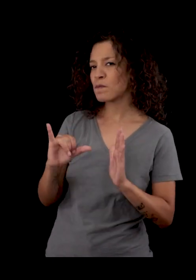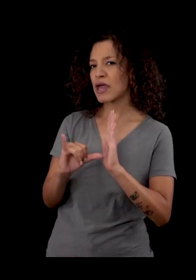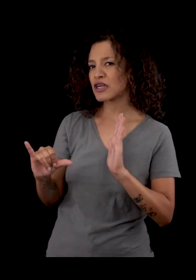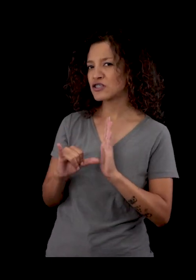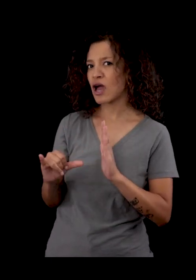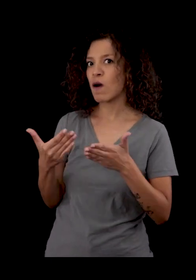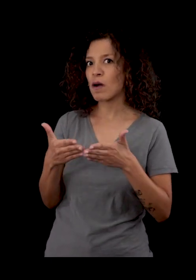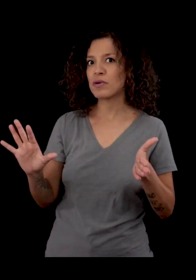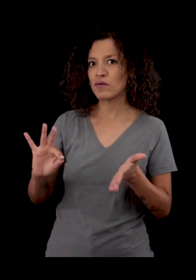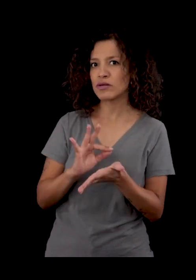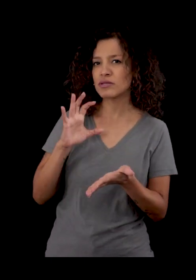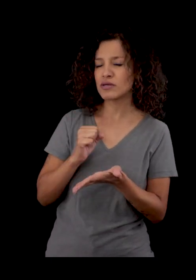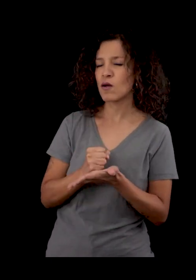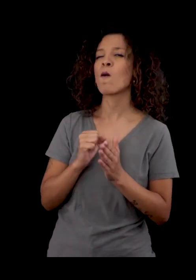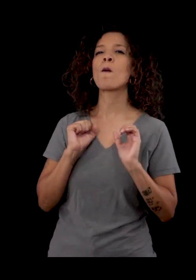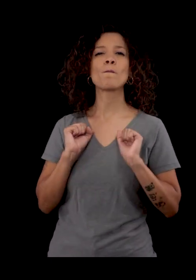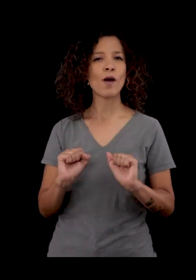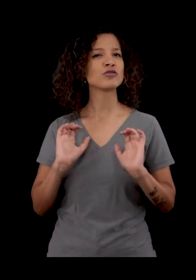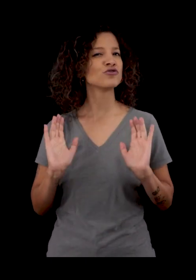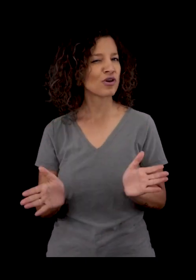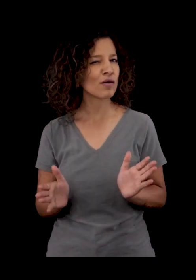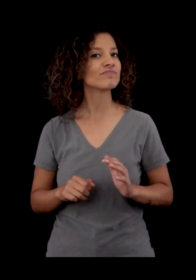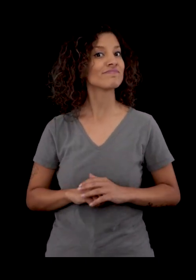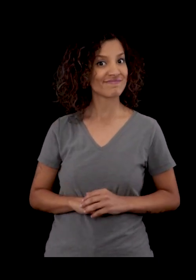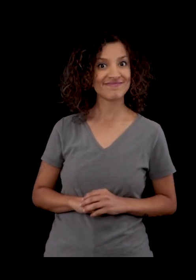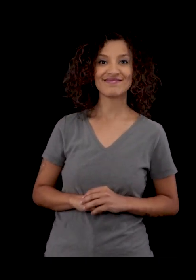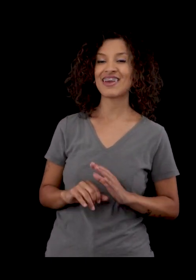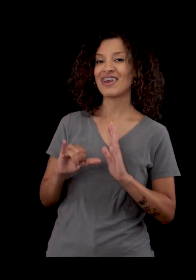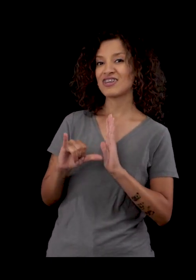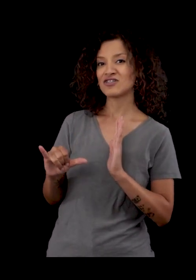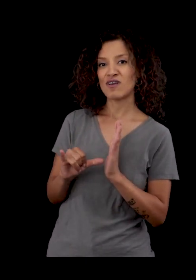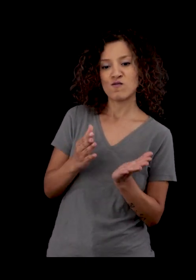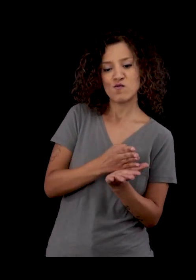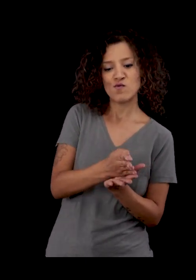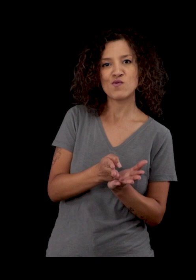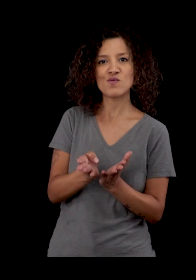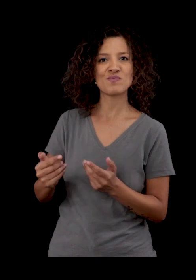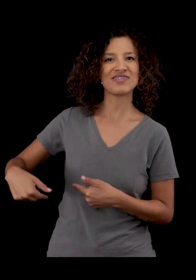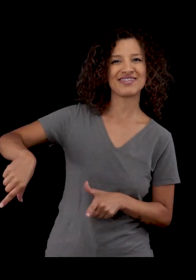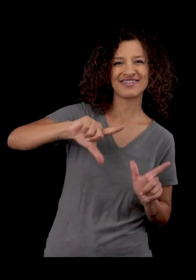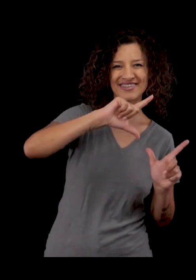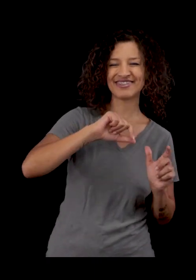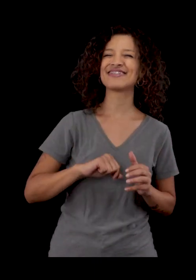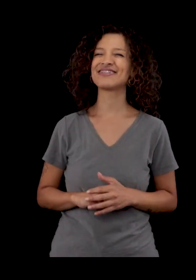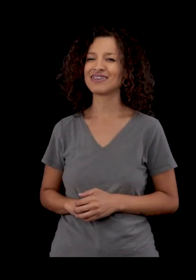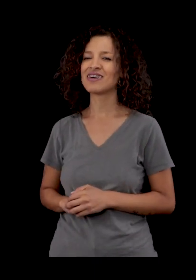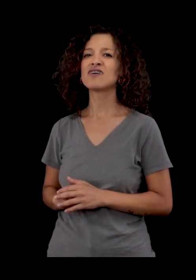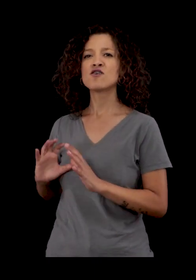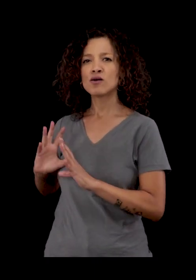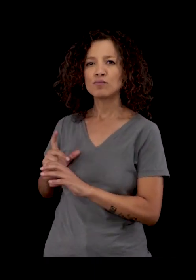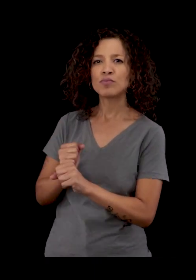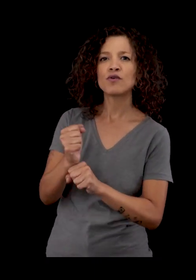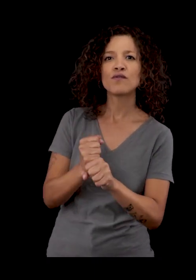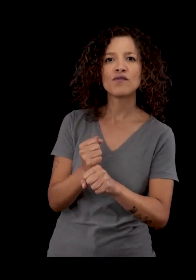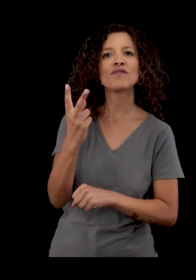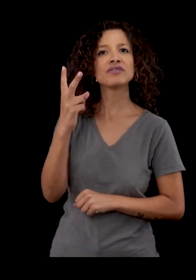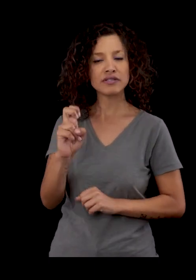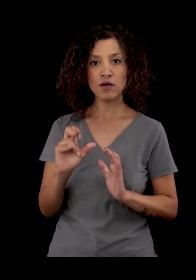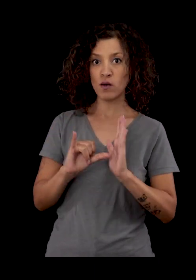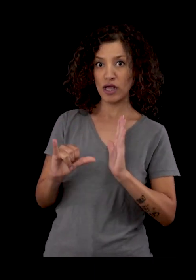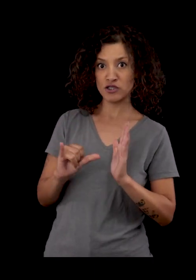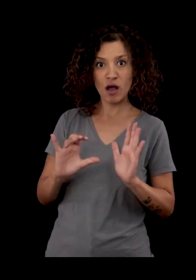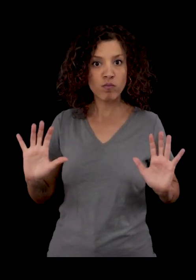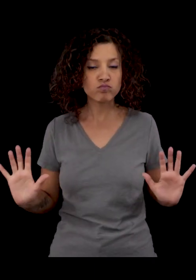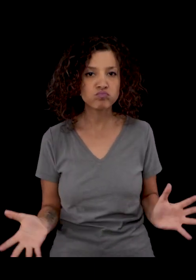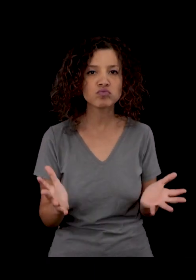Sabe qual edital está com as inscrições abertas? O do Rumos Itaú Cultural. O programa que há mais de 25 anos